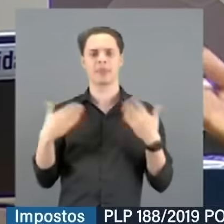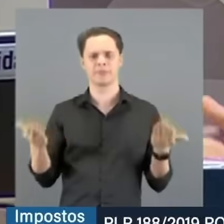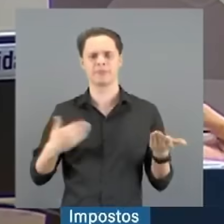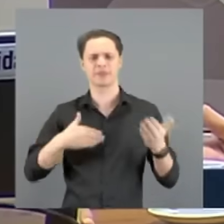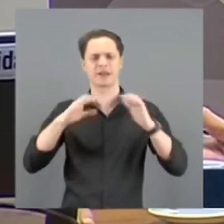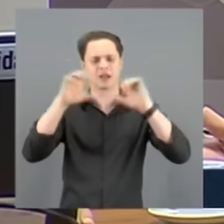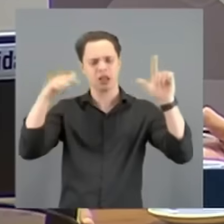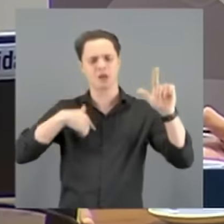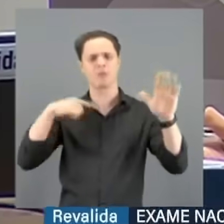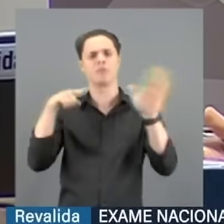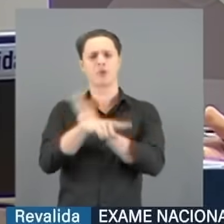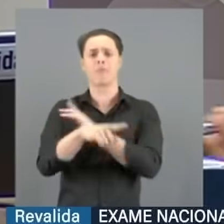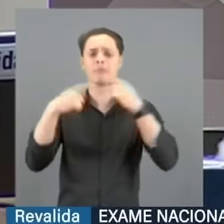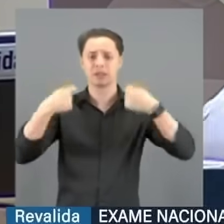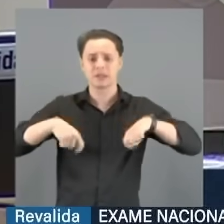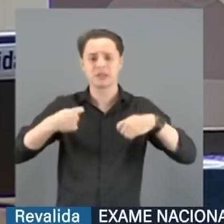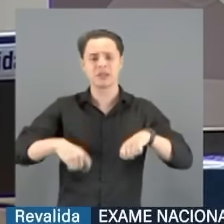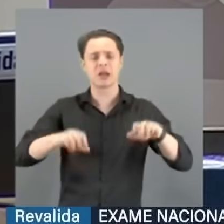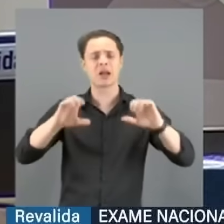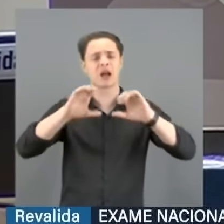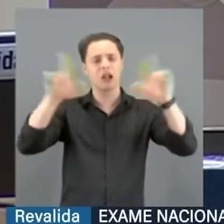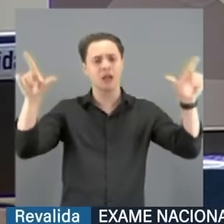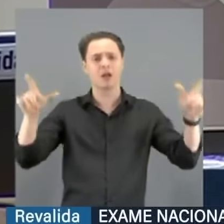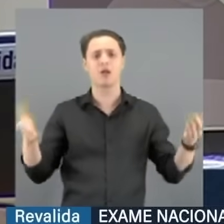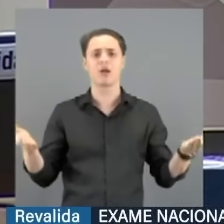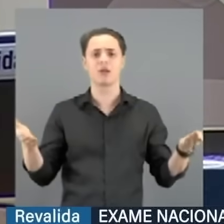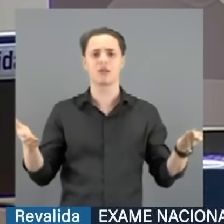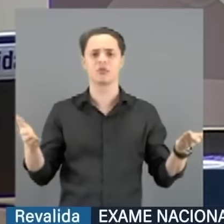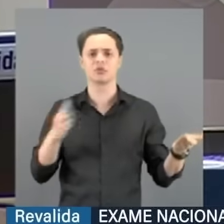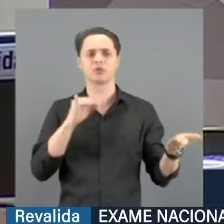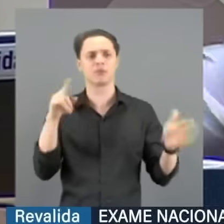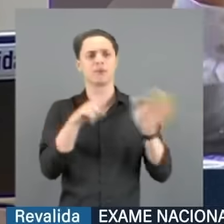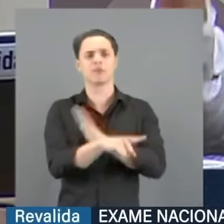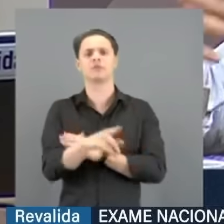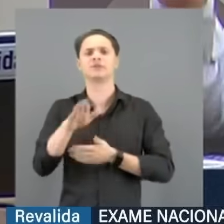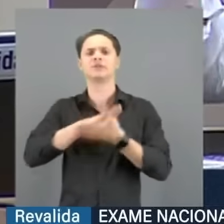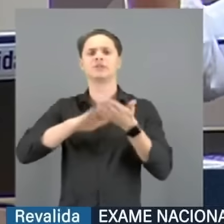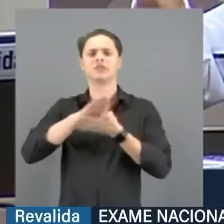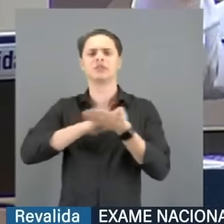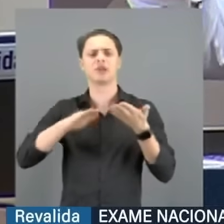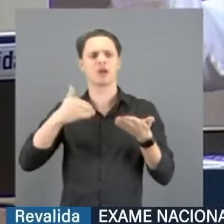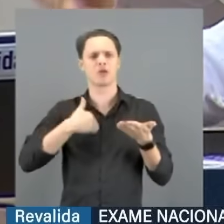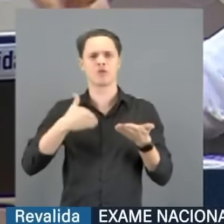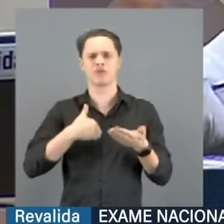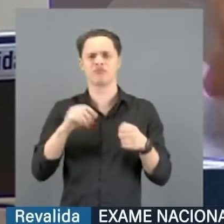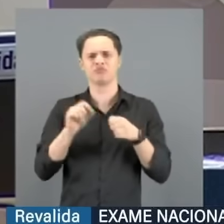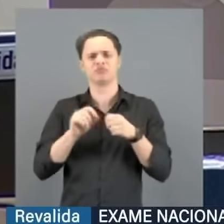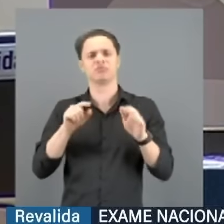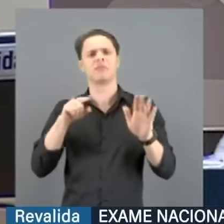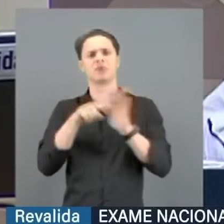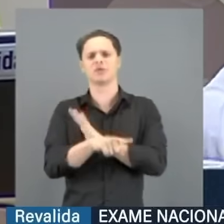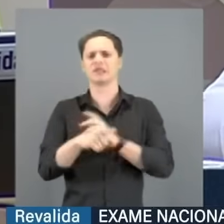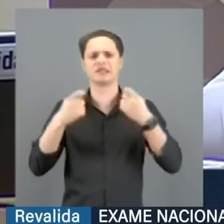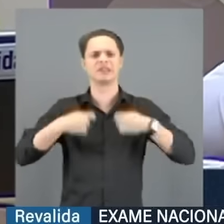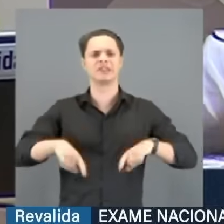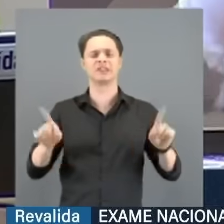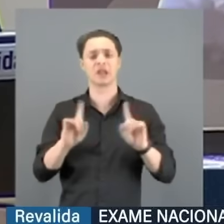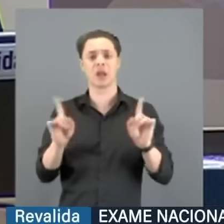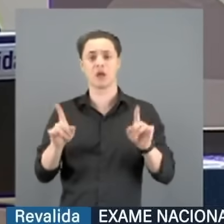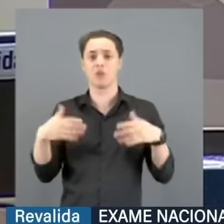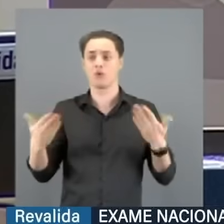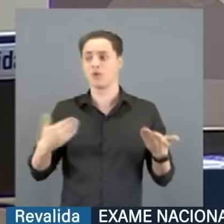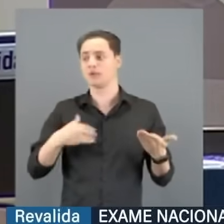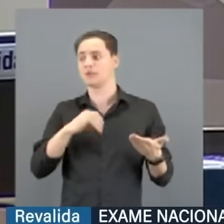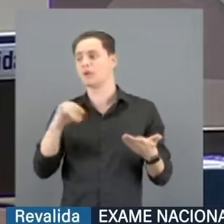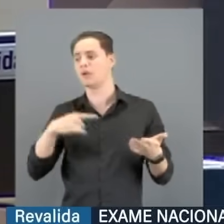que perguntar isso, gente. Ora, se eu não pergunto, eu não estou fazendo as perguntas necessárias. Se eu pergunto,